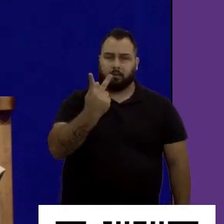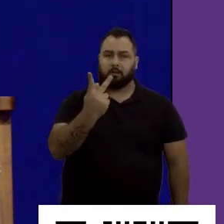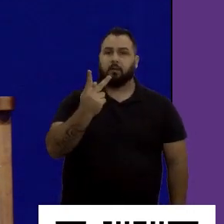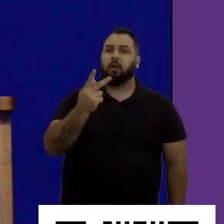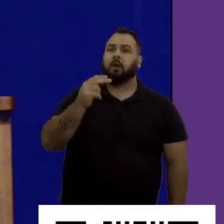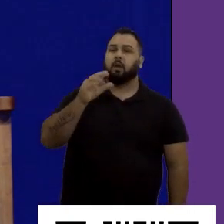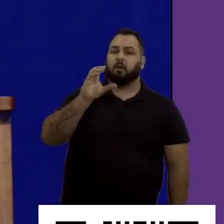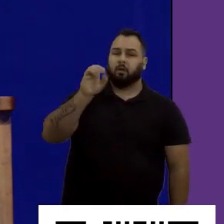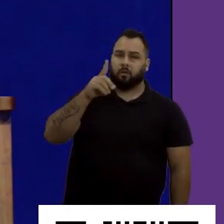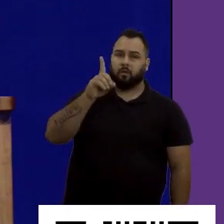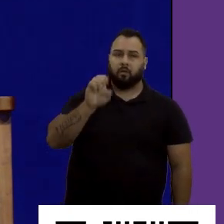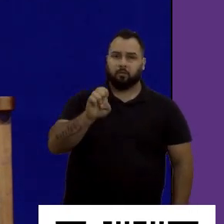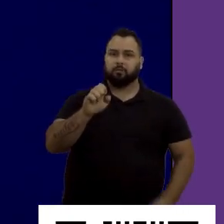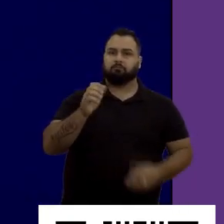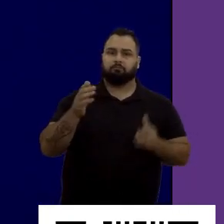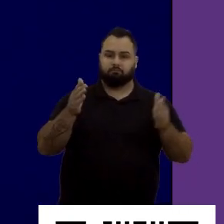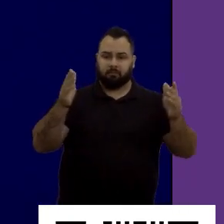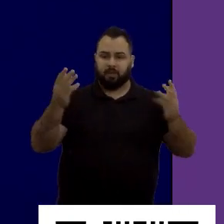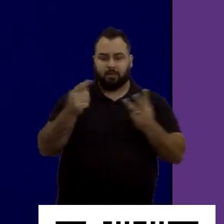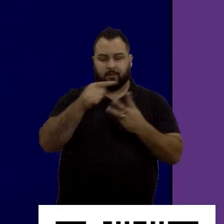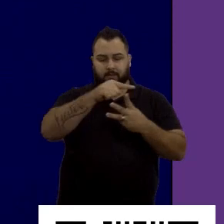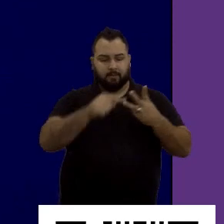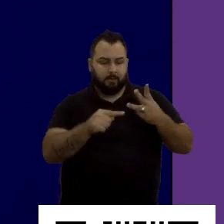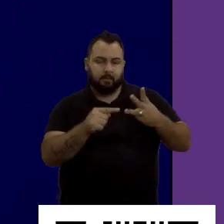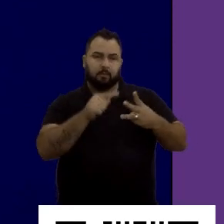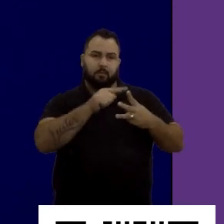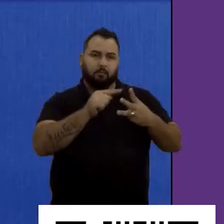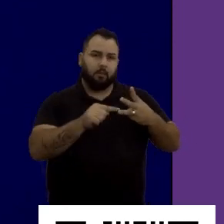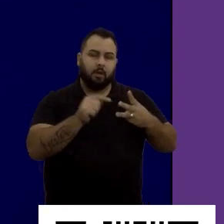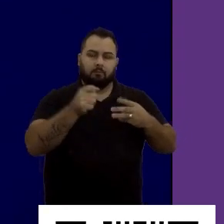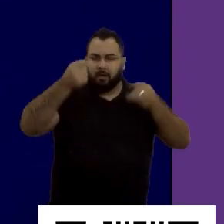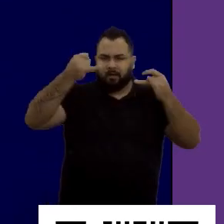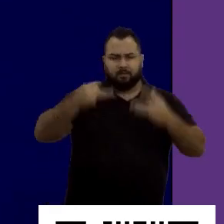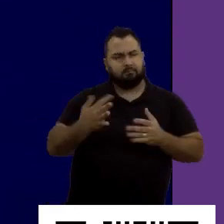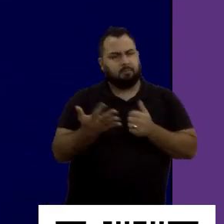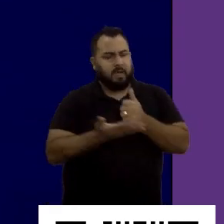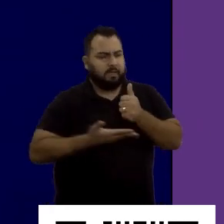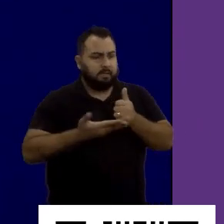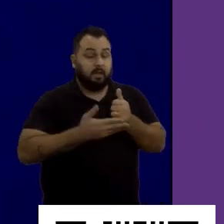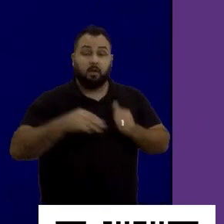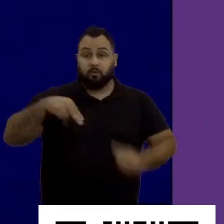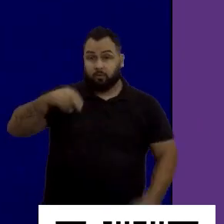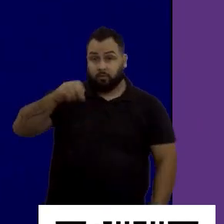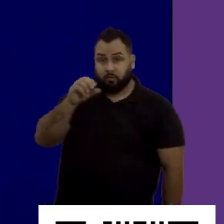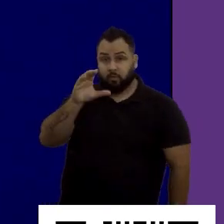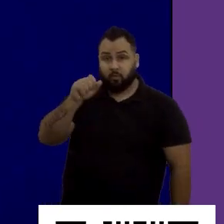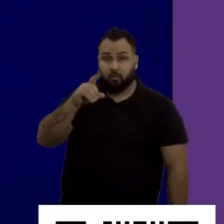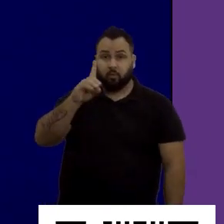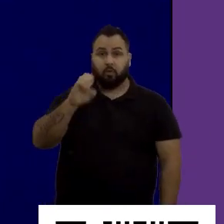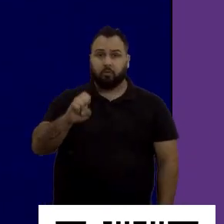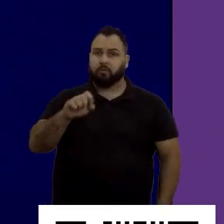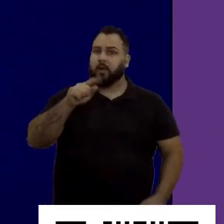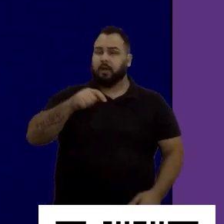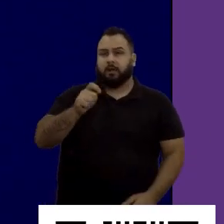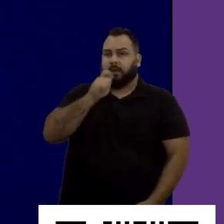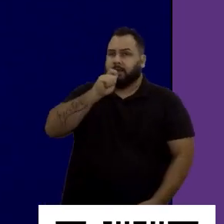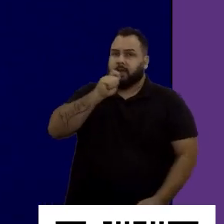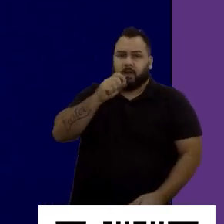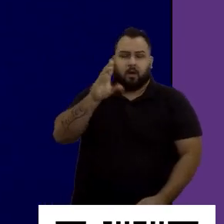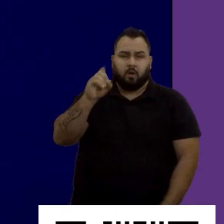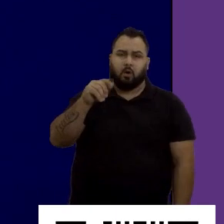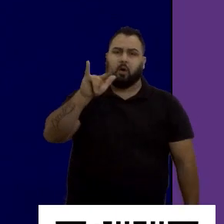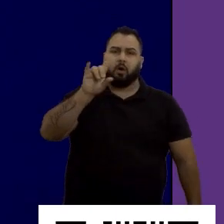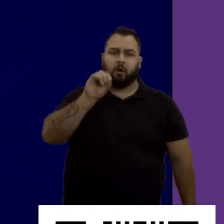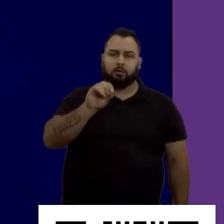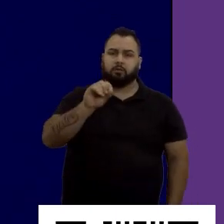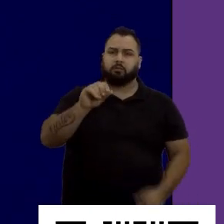Danielle Então se fosse uma descrição bem bem básica no code sem código sem código nenhum não